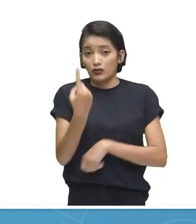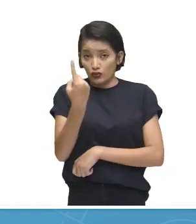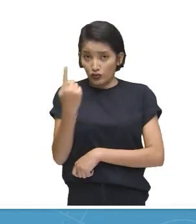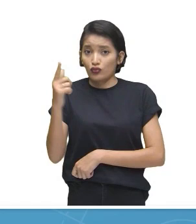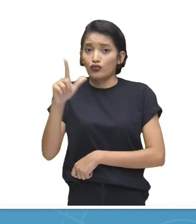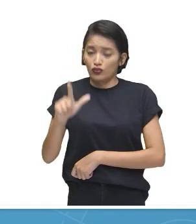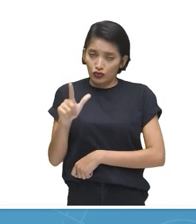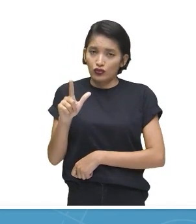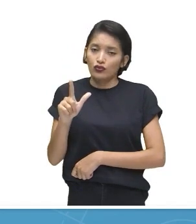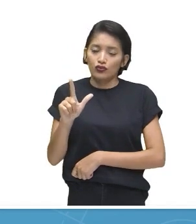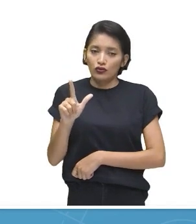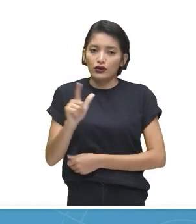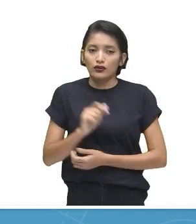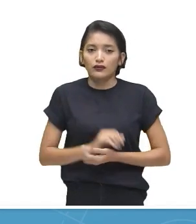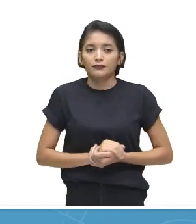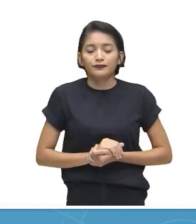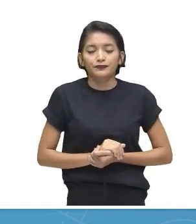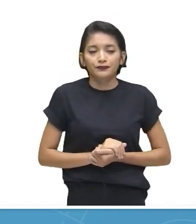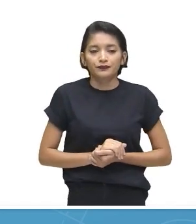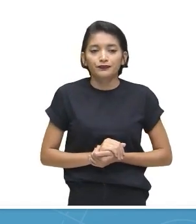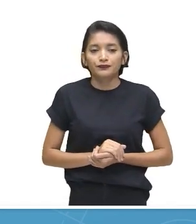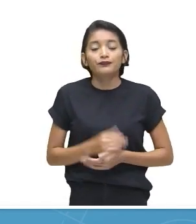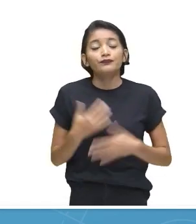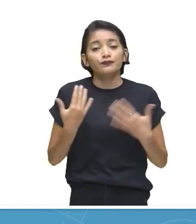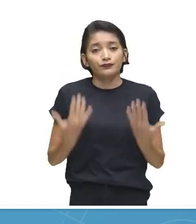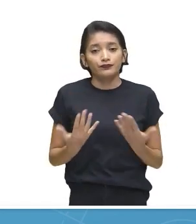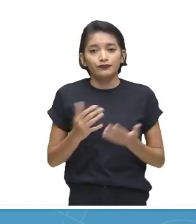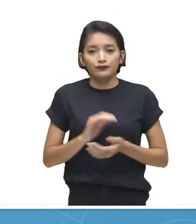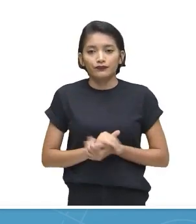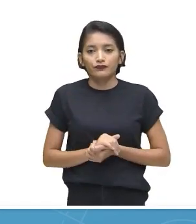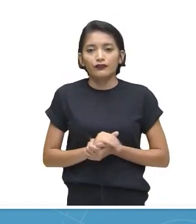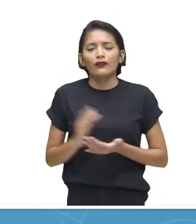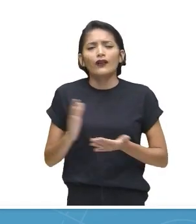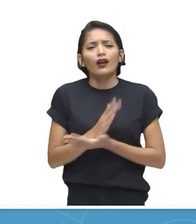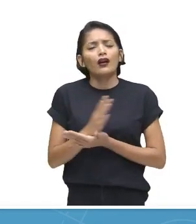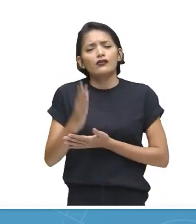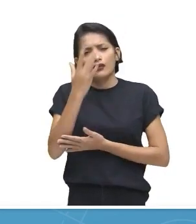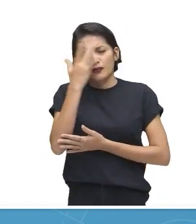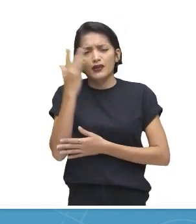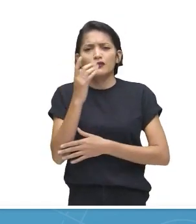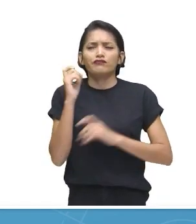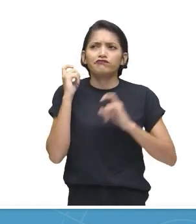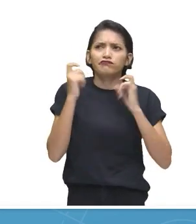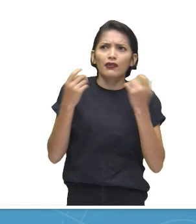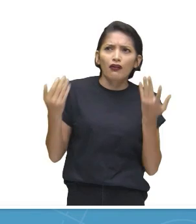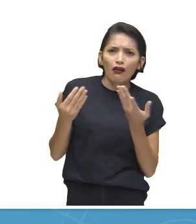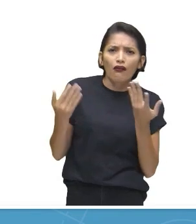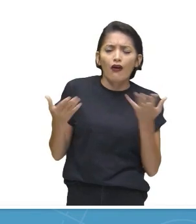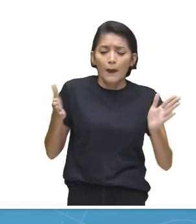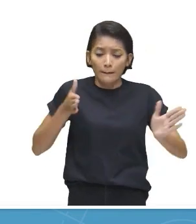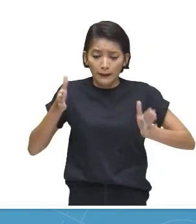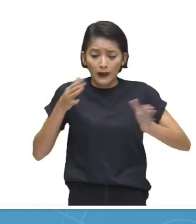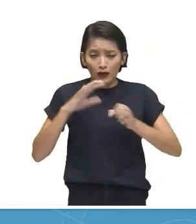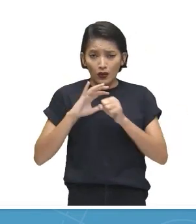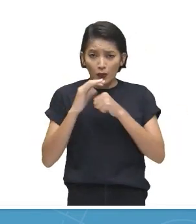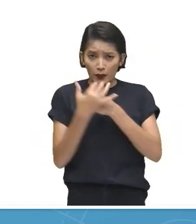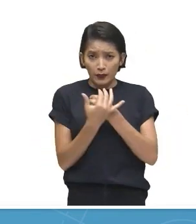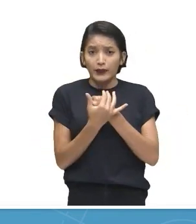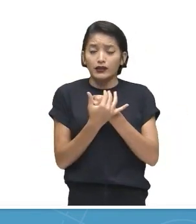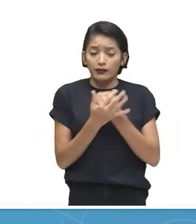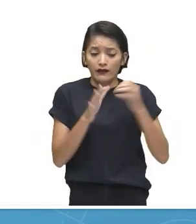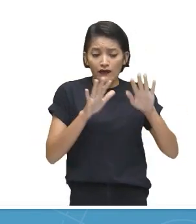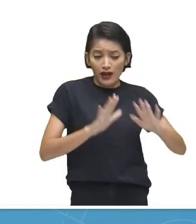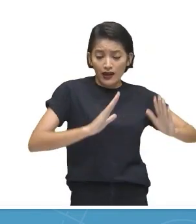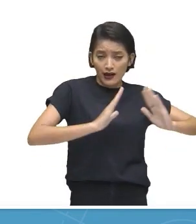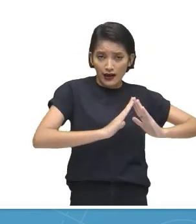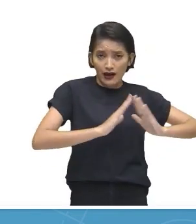ocupou ali 1 litro de leite. E aí, olha só, tem muitas pessoas preocupadas nesse momento de pandemia, né, que ficaram em casa ali